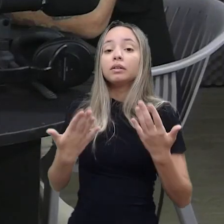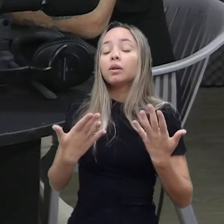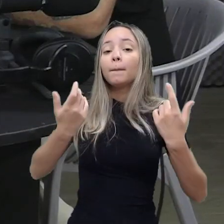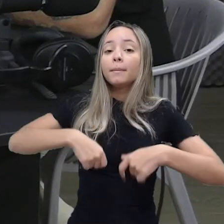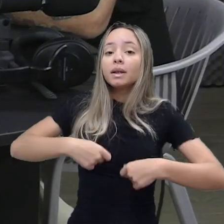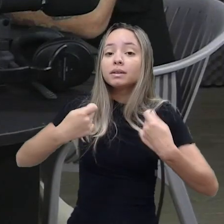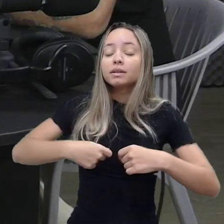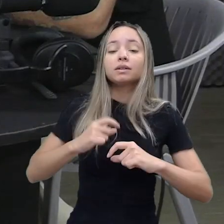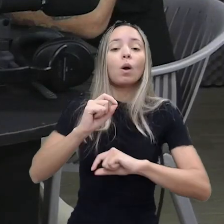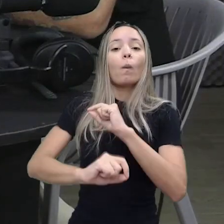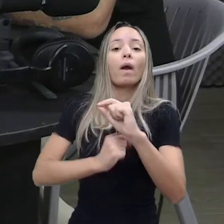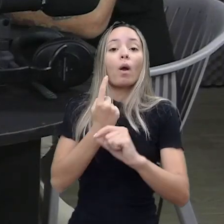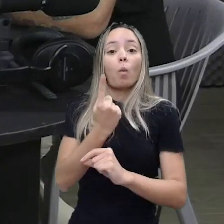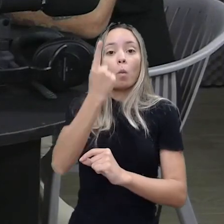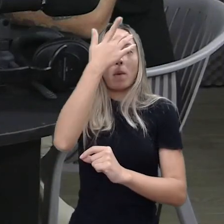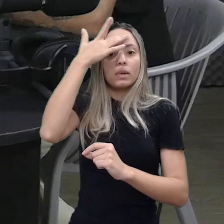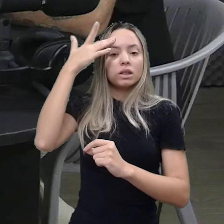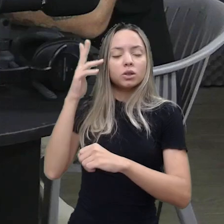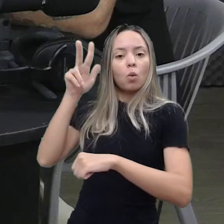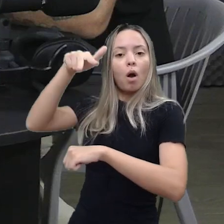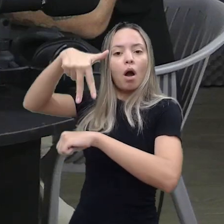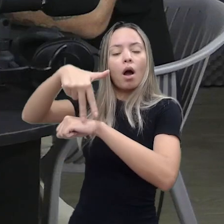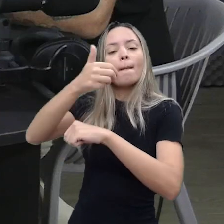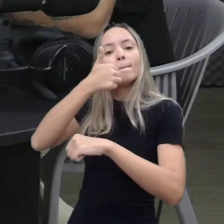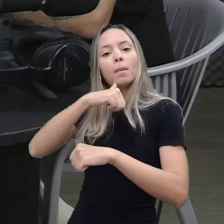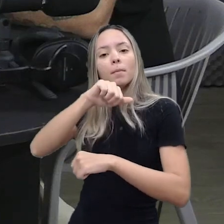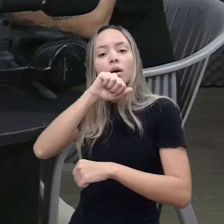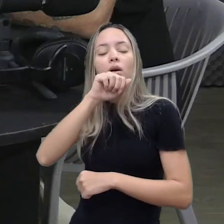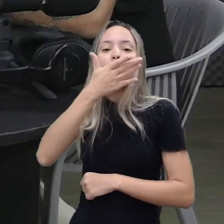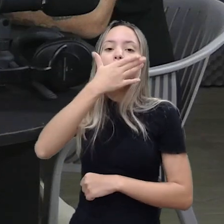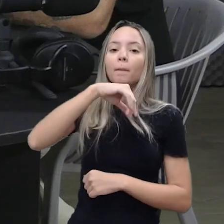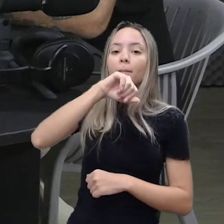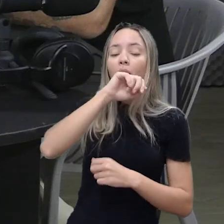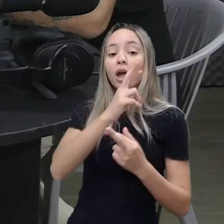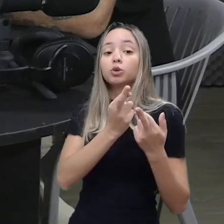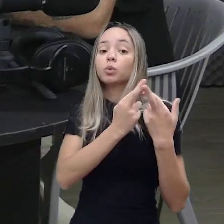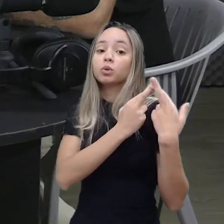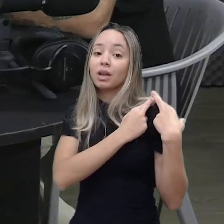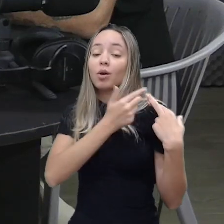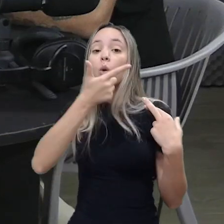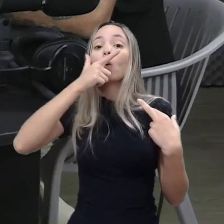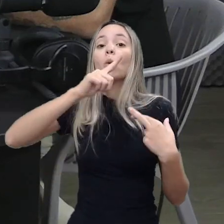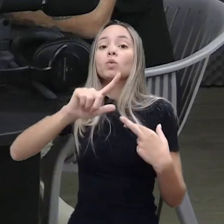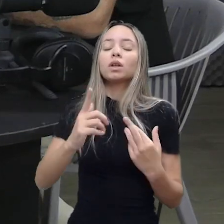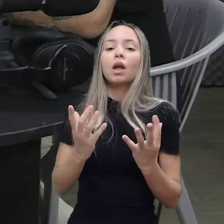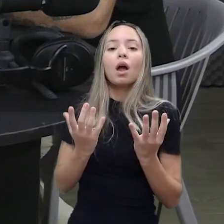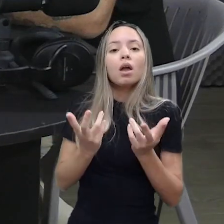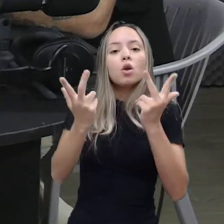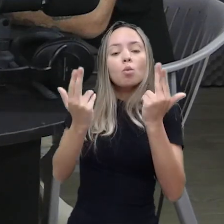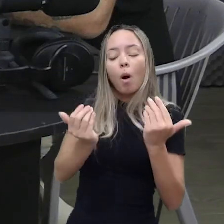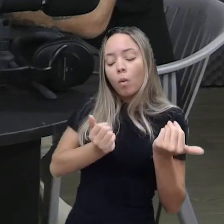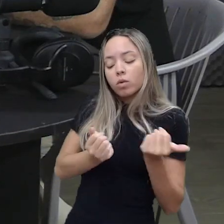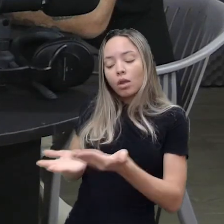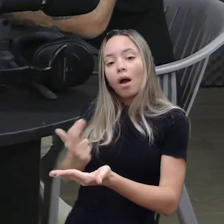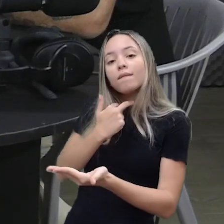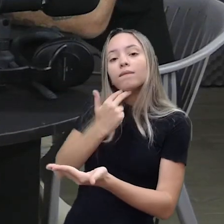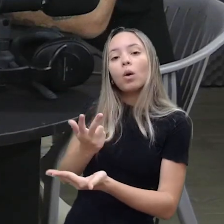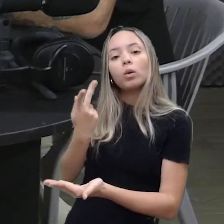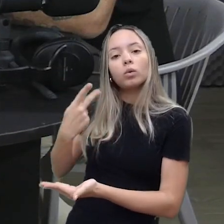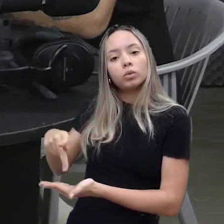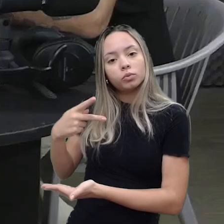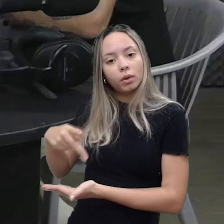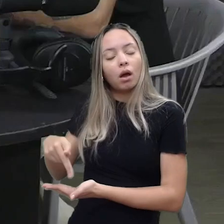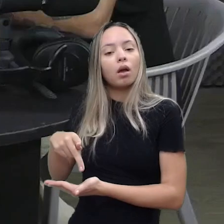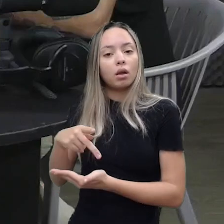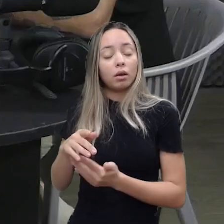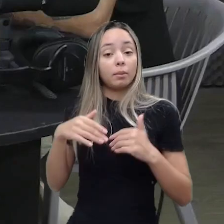justamente, né, de uma mãe, de um pai, né, de um responsável que possa ser a voz dela nesse momento. Sim. Mas eu já